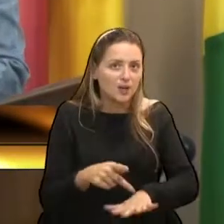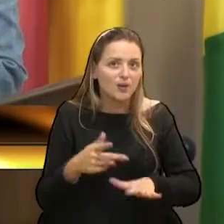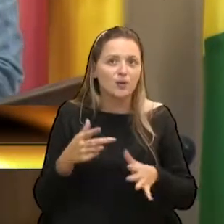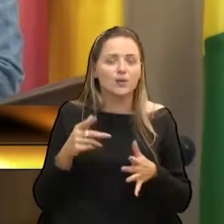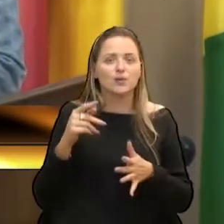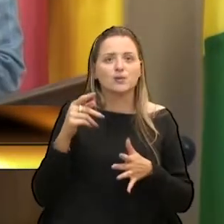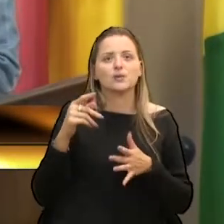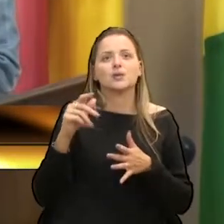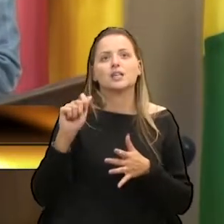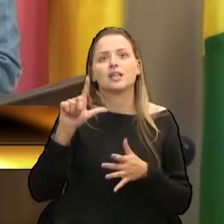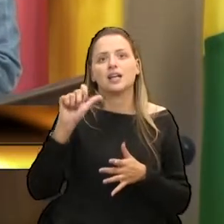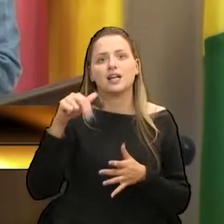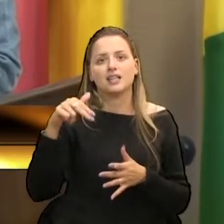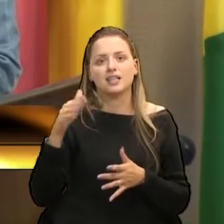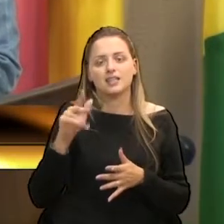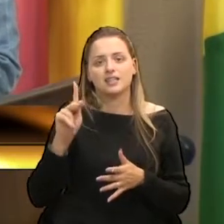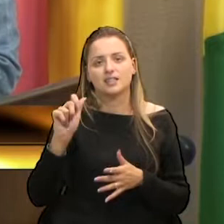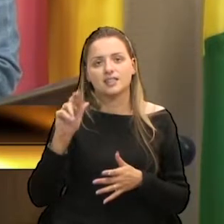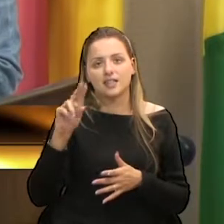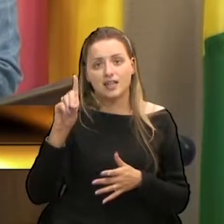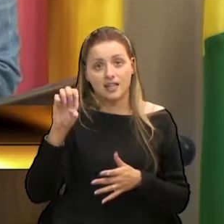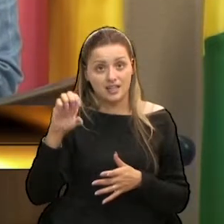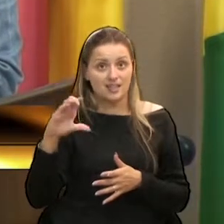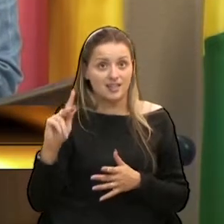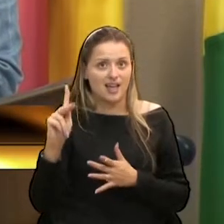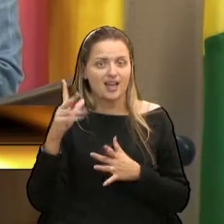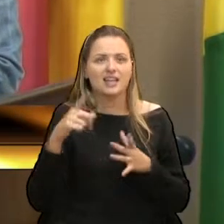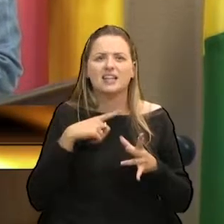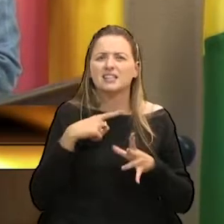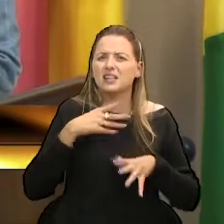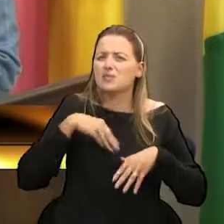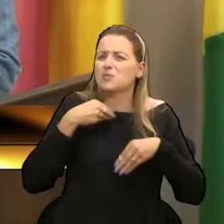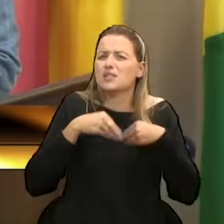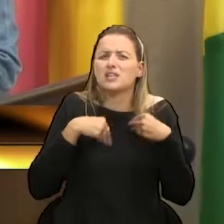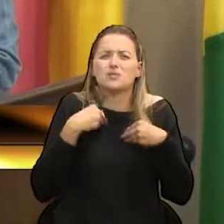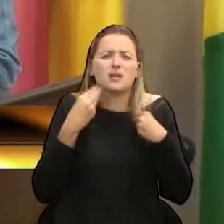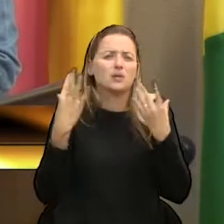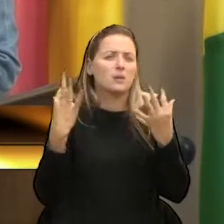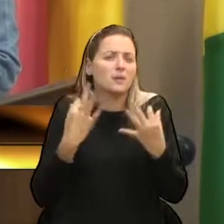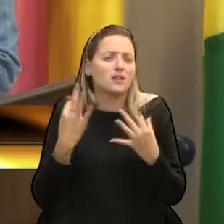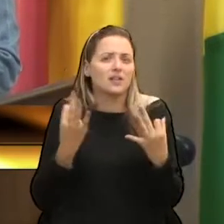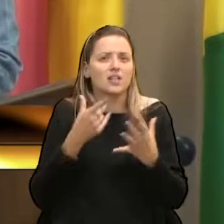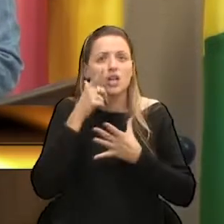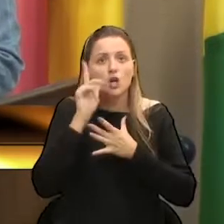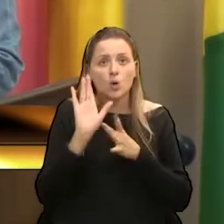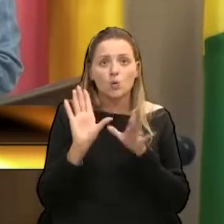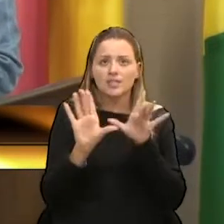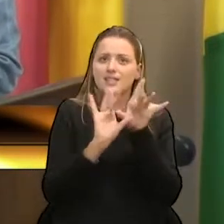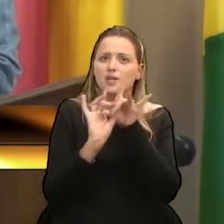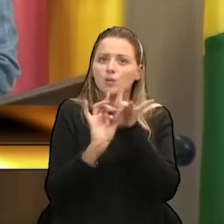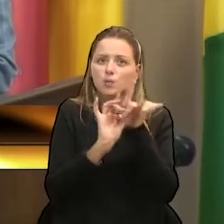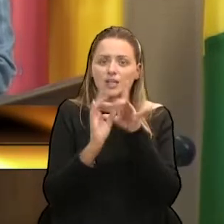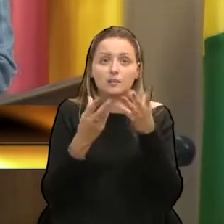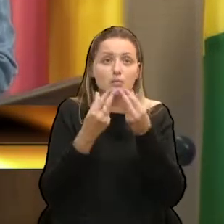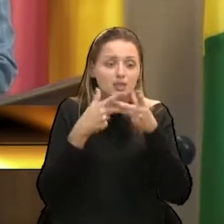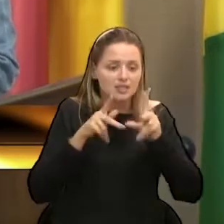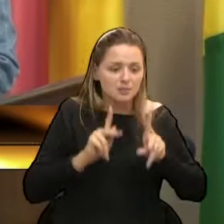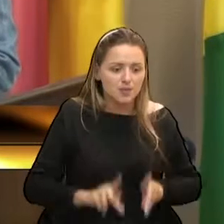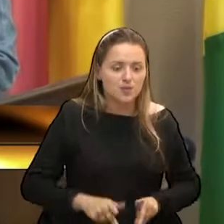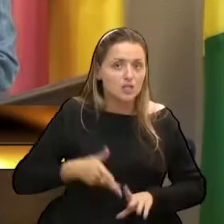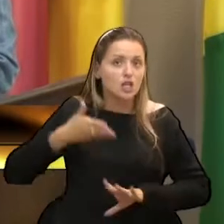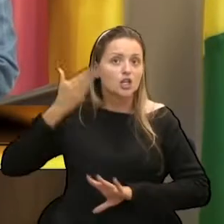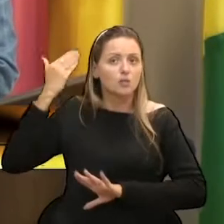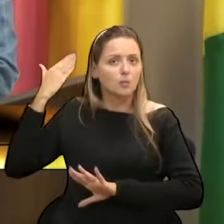seu tempo, foi um ser humano de incrível sentimento, conseguiu congregar inúmeras pessoas de uma época